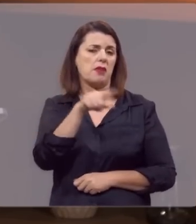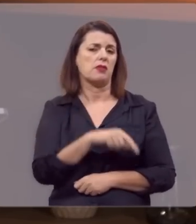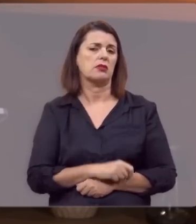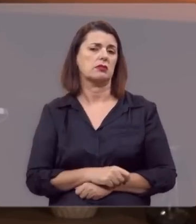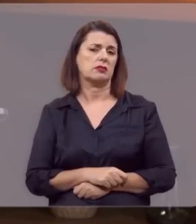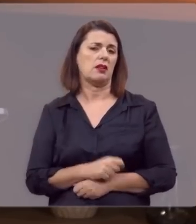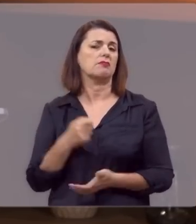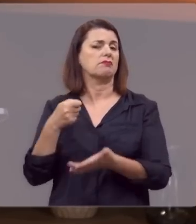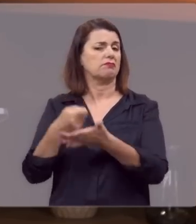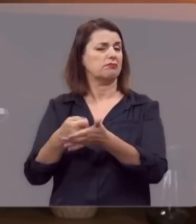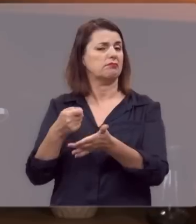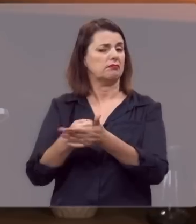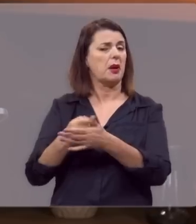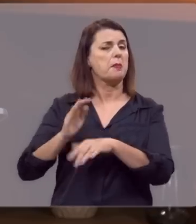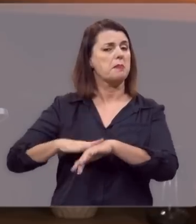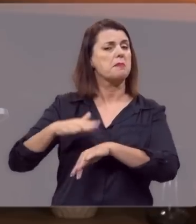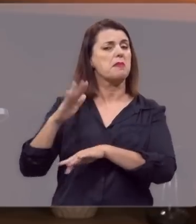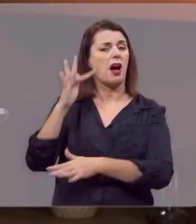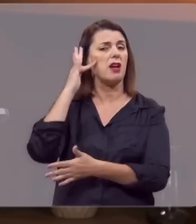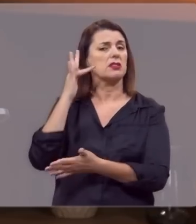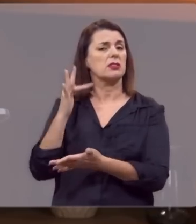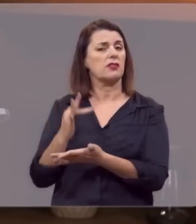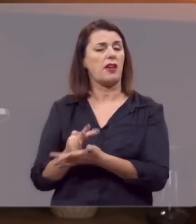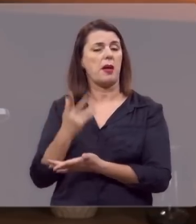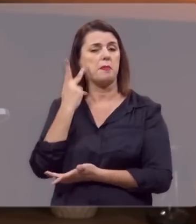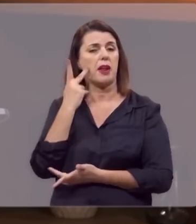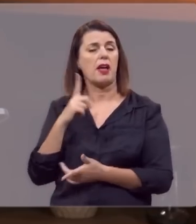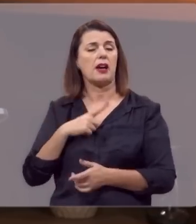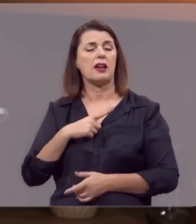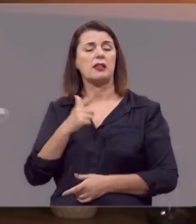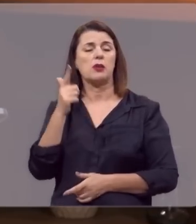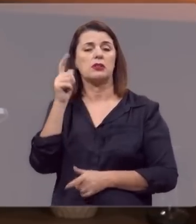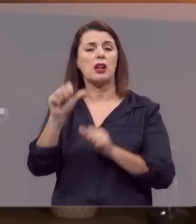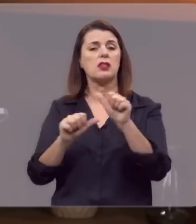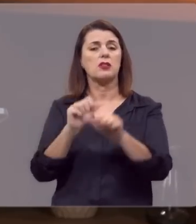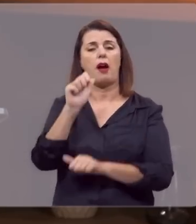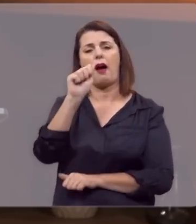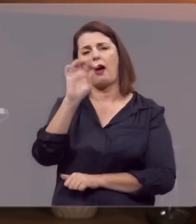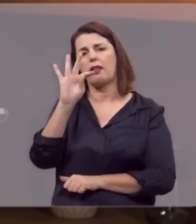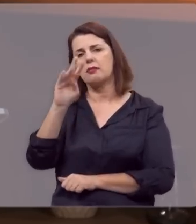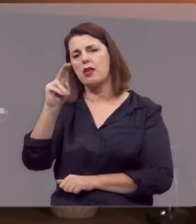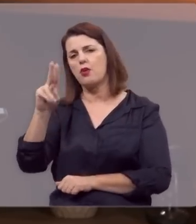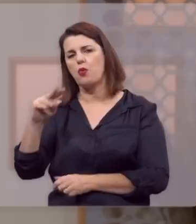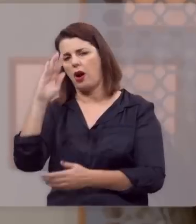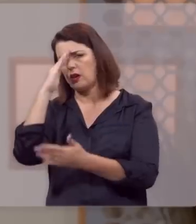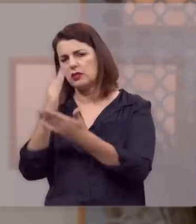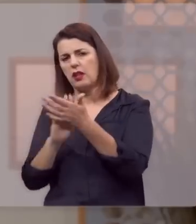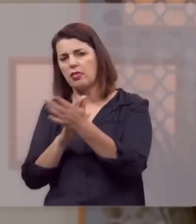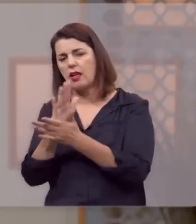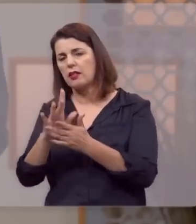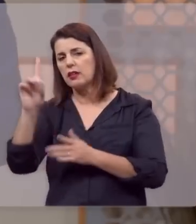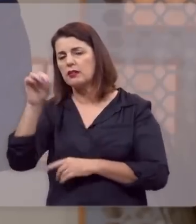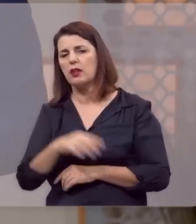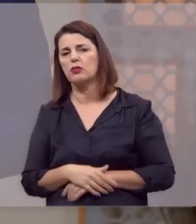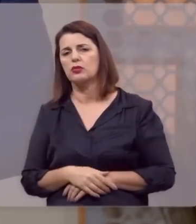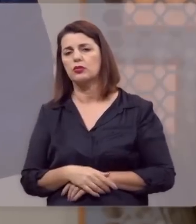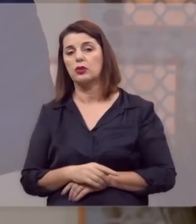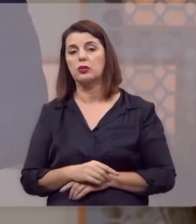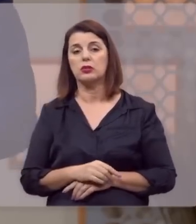é preciso ter mais fé para ser um ateu do que para ser um crente. Pense